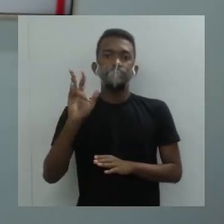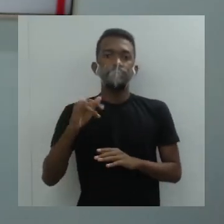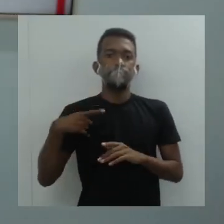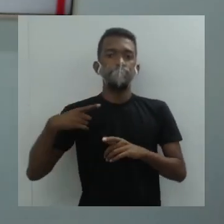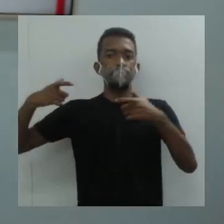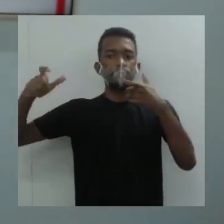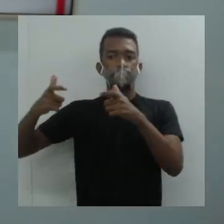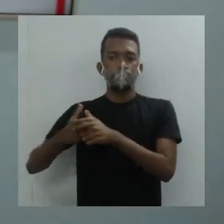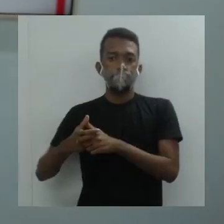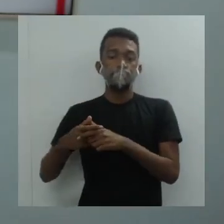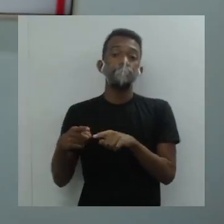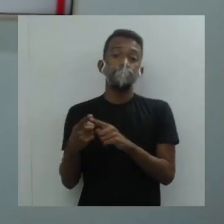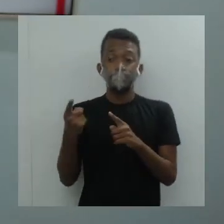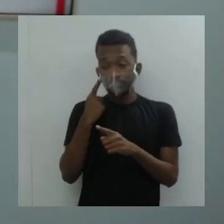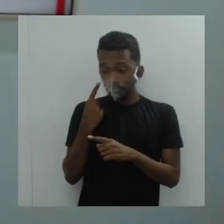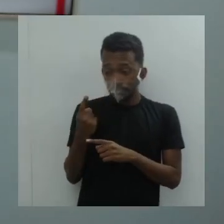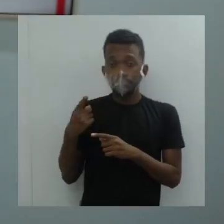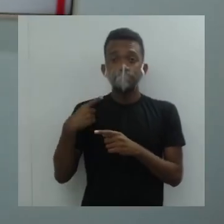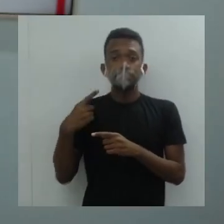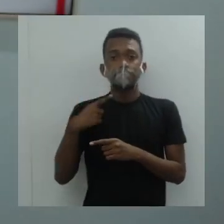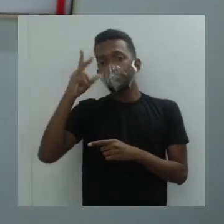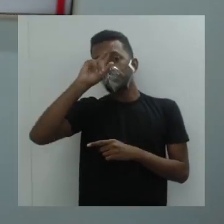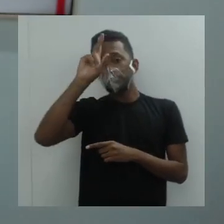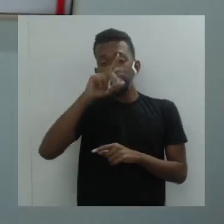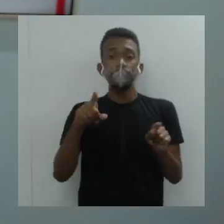população, mas também a gente vai ver uma história de